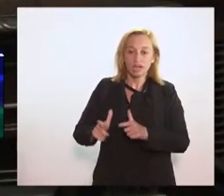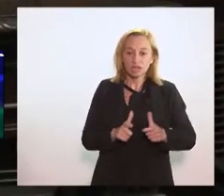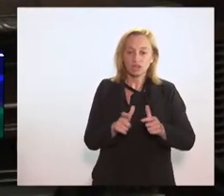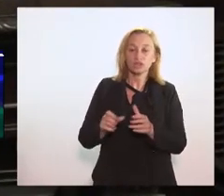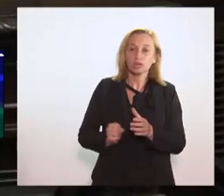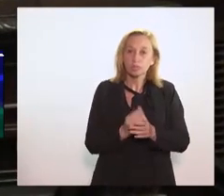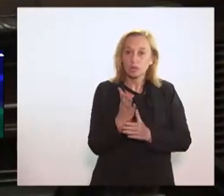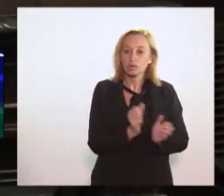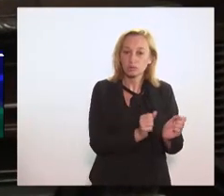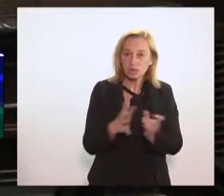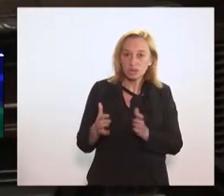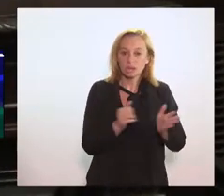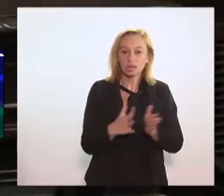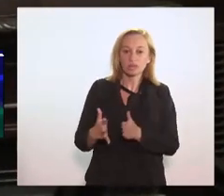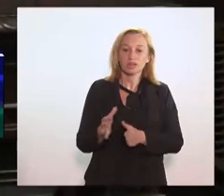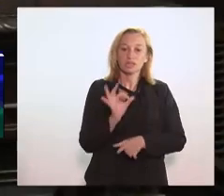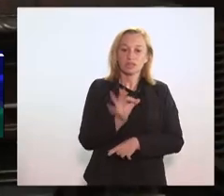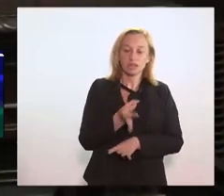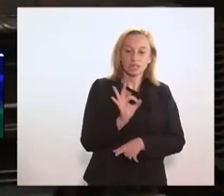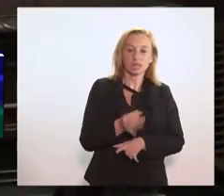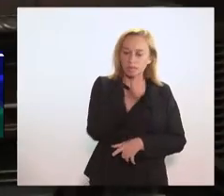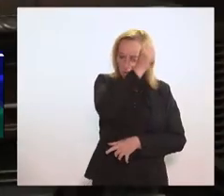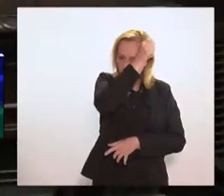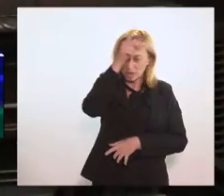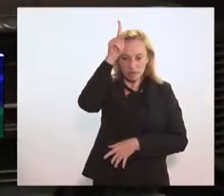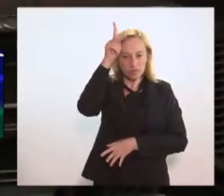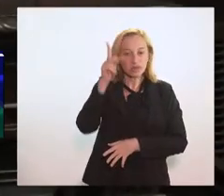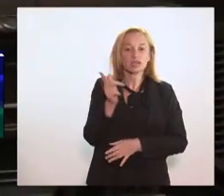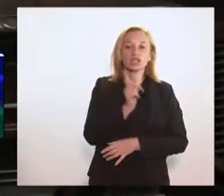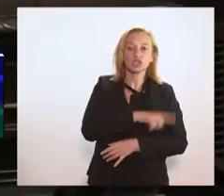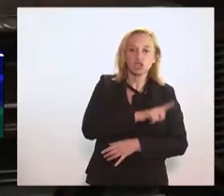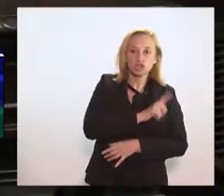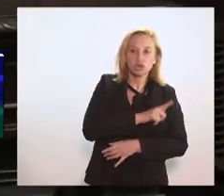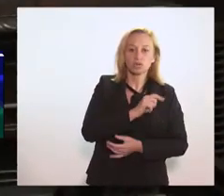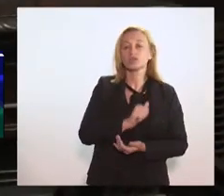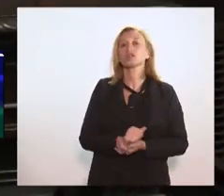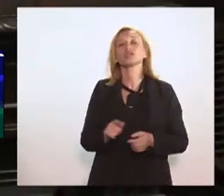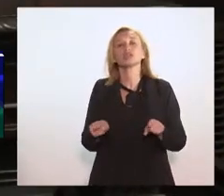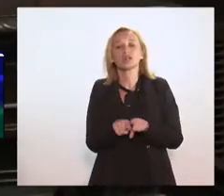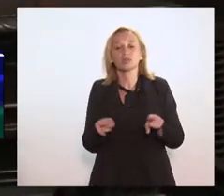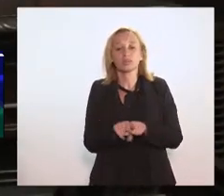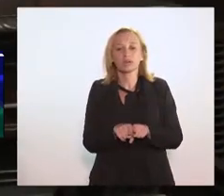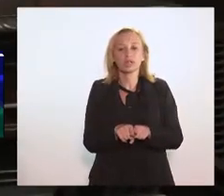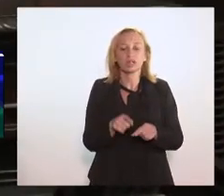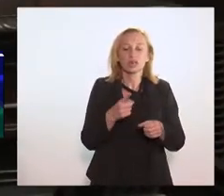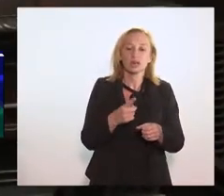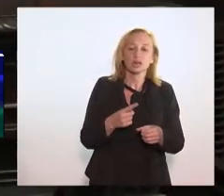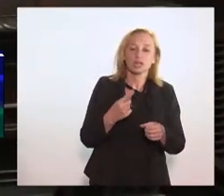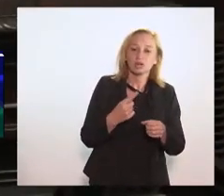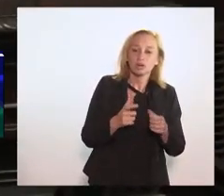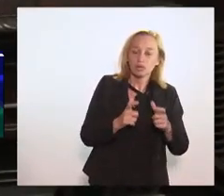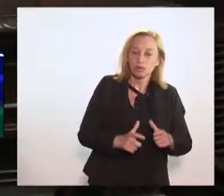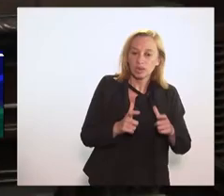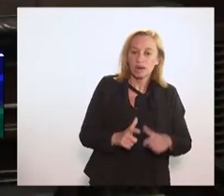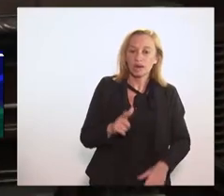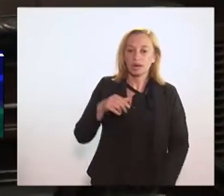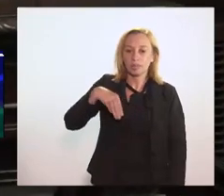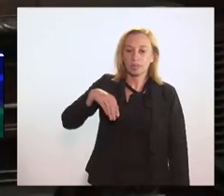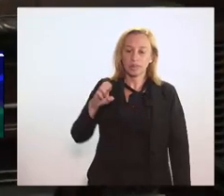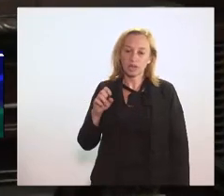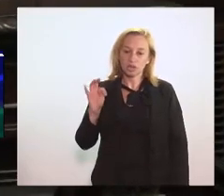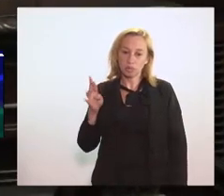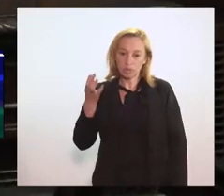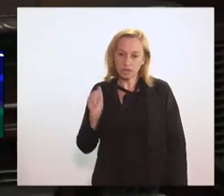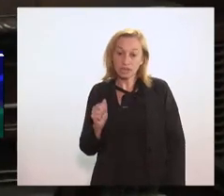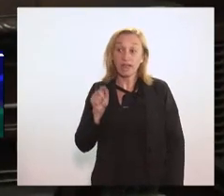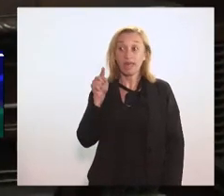e, posteriormente, com os prefeitos, com os gestores, sobretudo da região metropolitana do Rio de Janeiro. Região